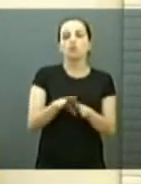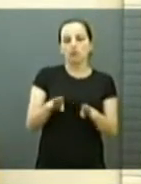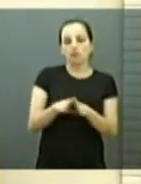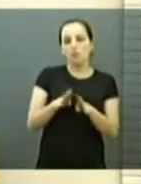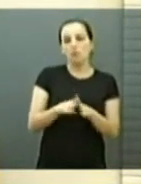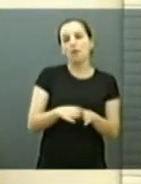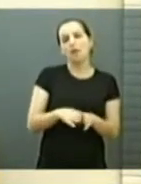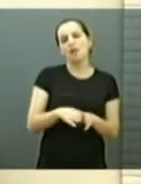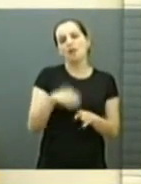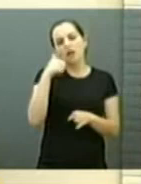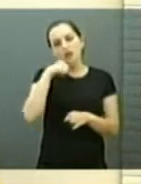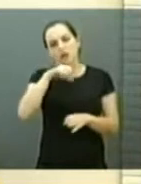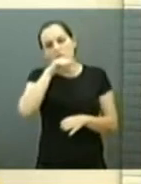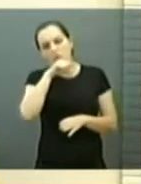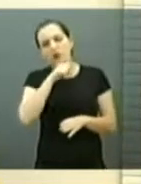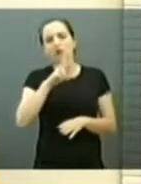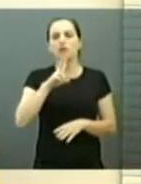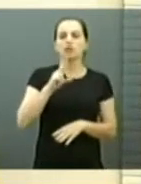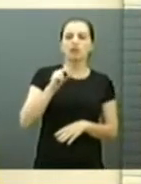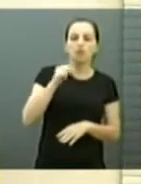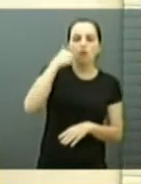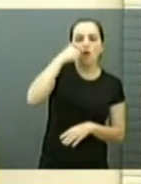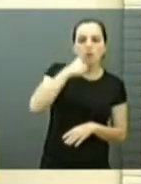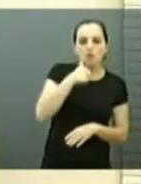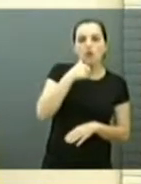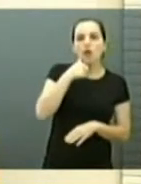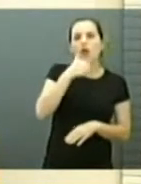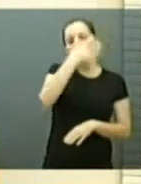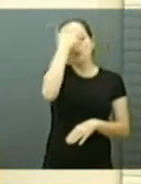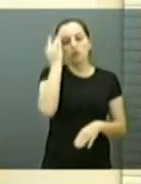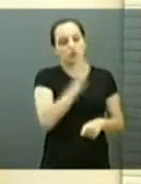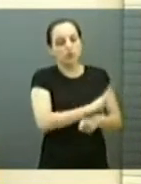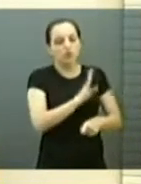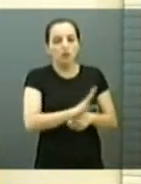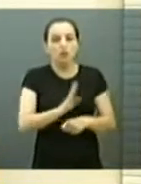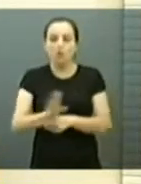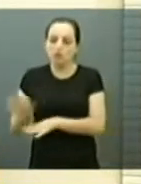as cuidadoras e as crianças, principalmente, vão se beneficiar muito.